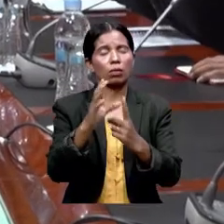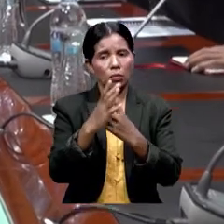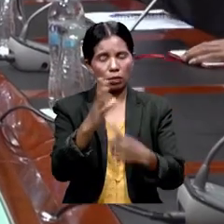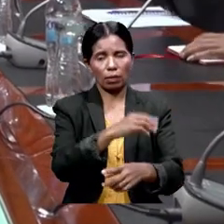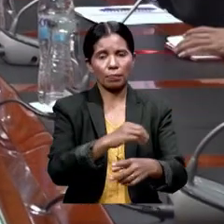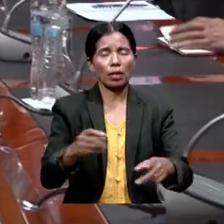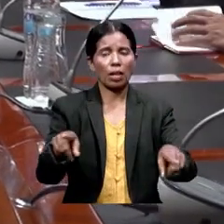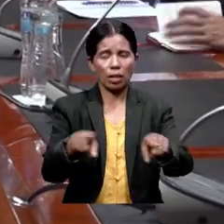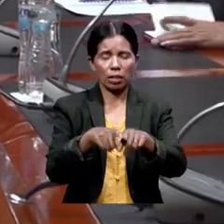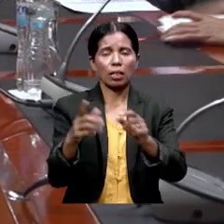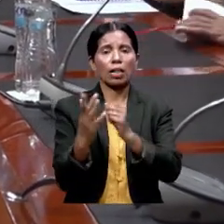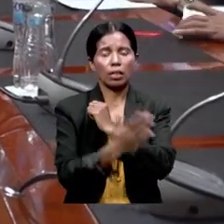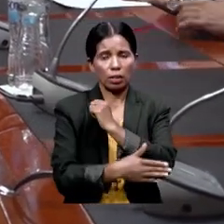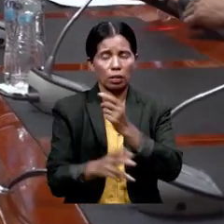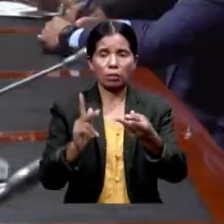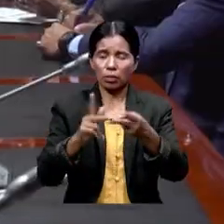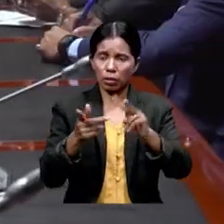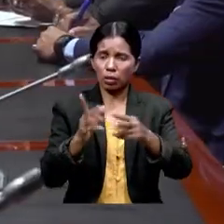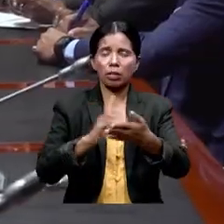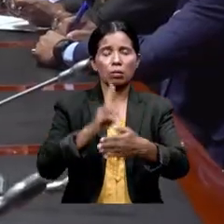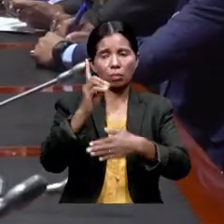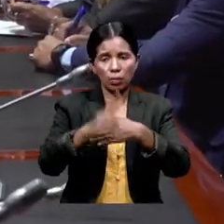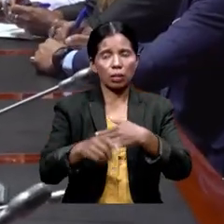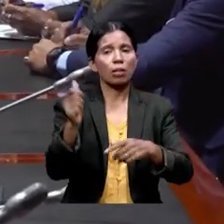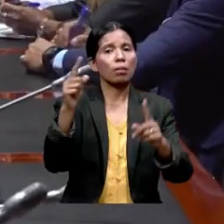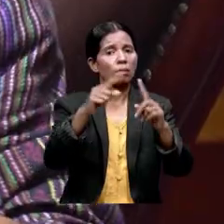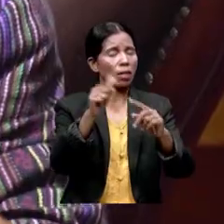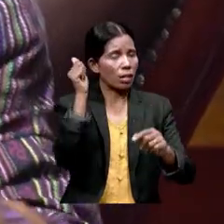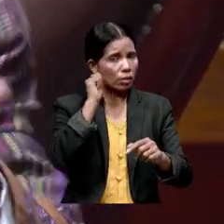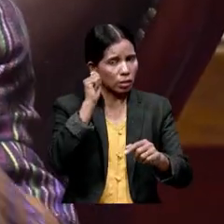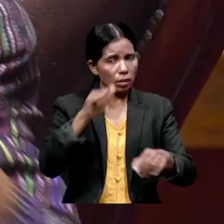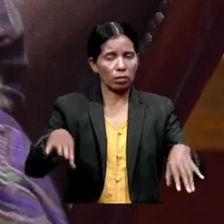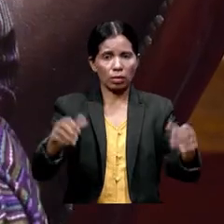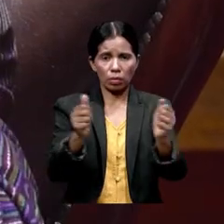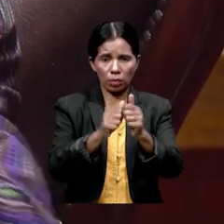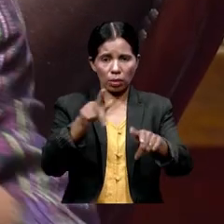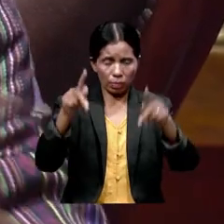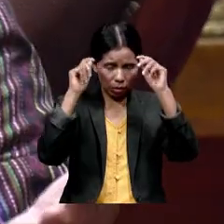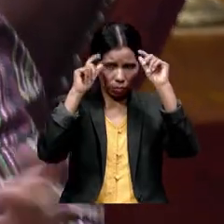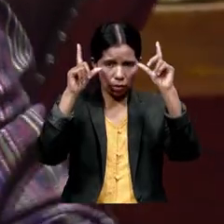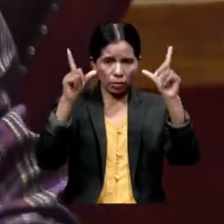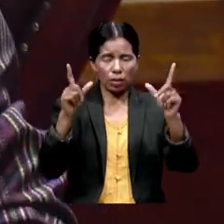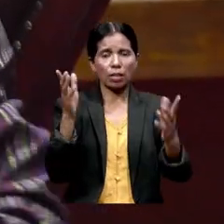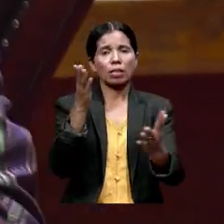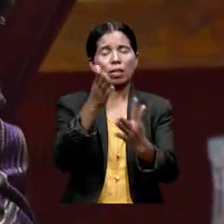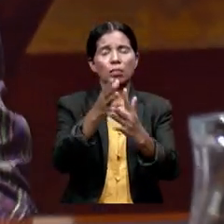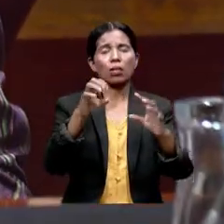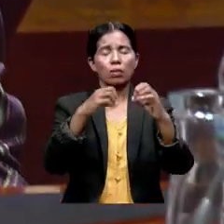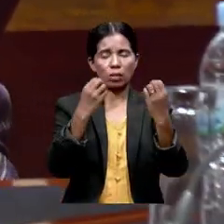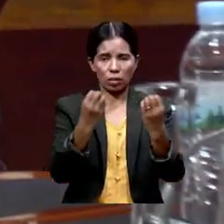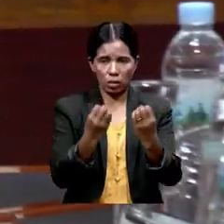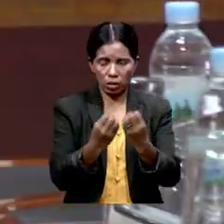nessa nação parceiro de desenvolvimento da ASEAN, não é bela coopera com a autoridade timorense ou de bela adere para a organização